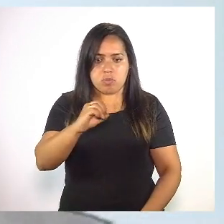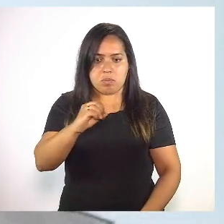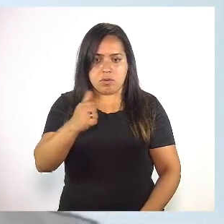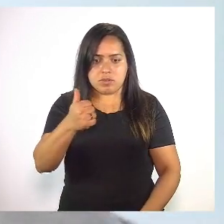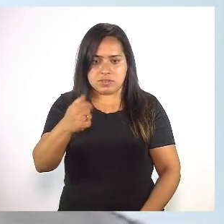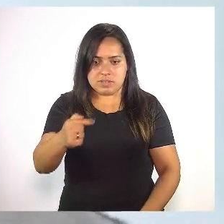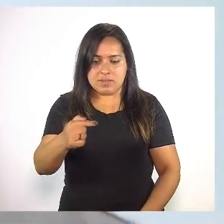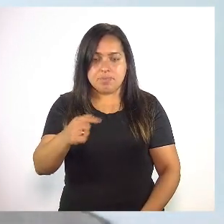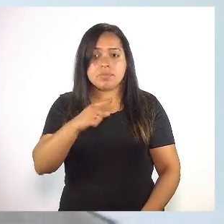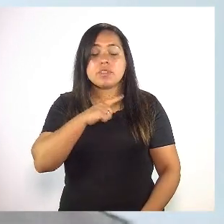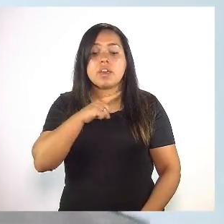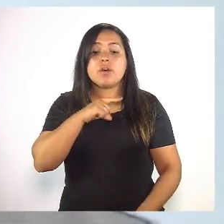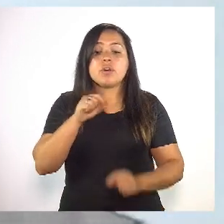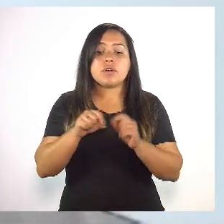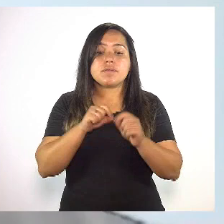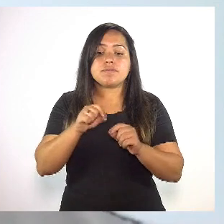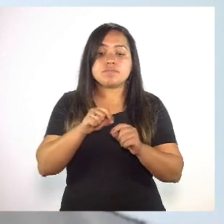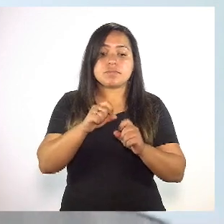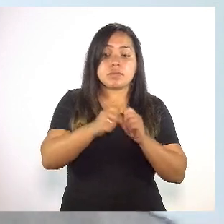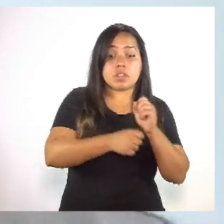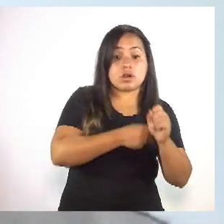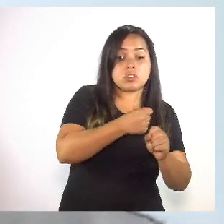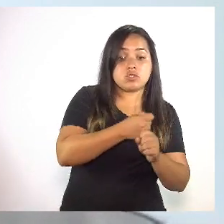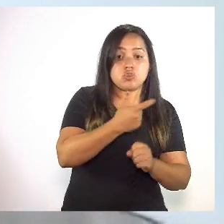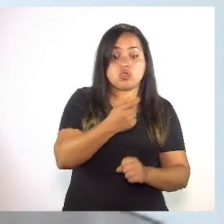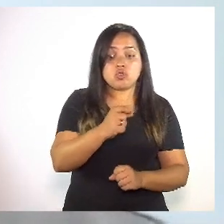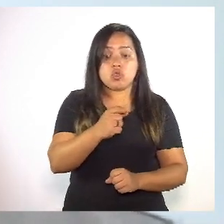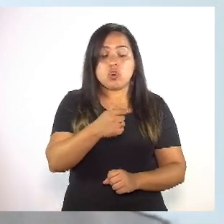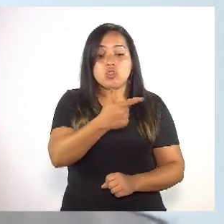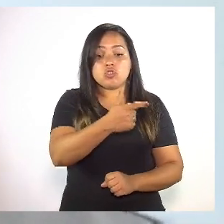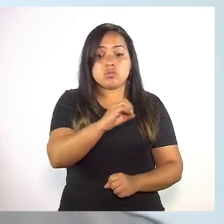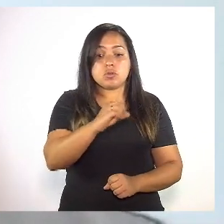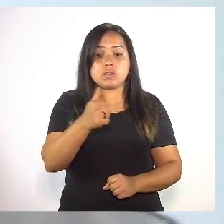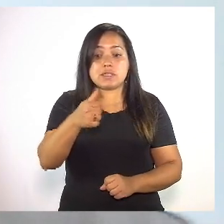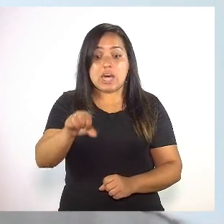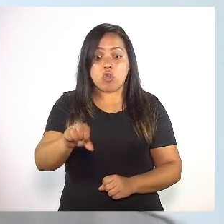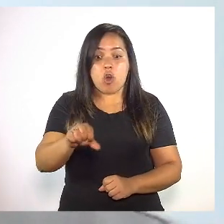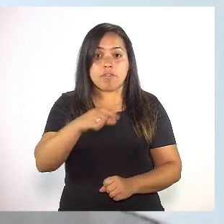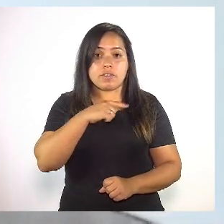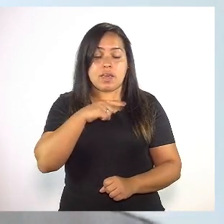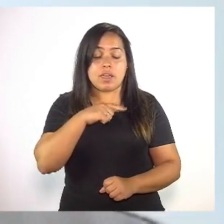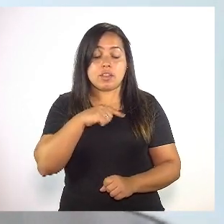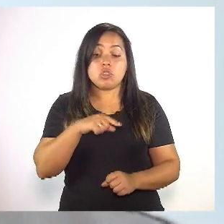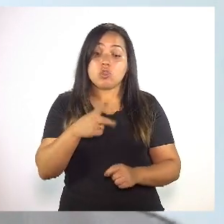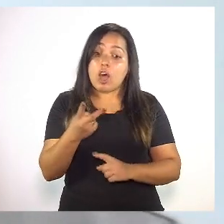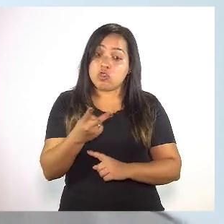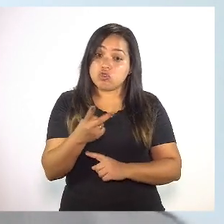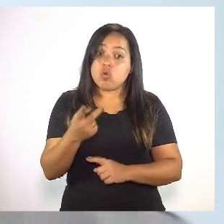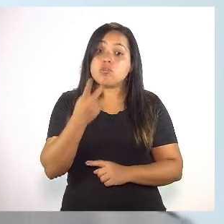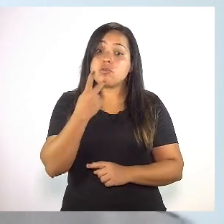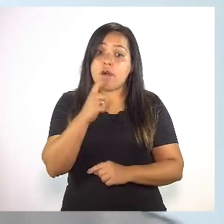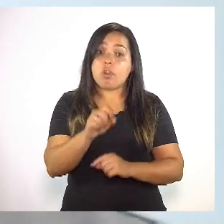texto do FISED, que é 186 de 2019, porque ambas fazem menção